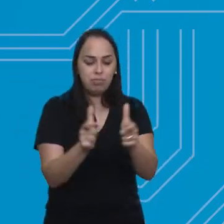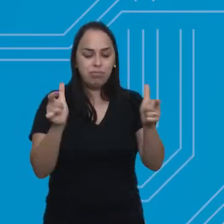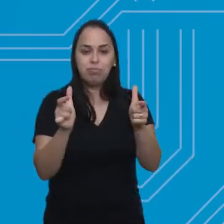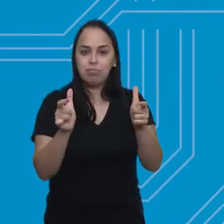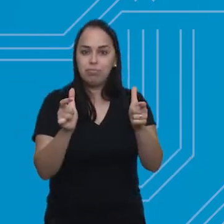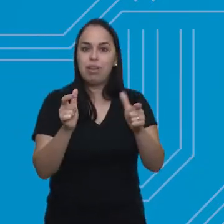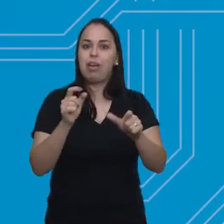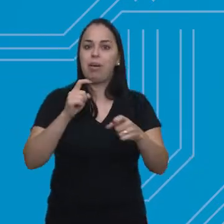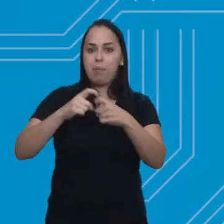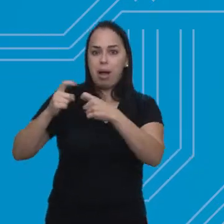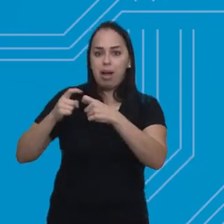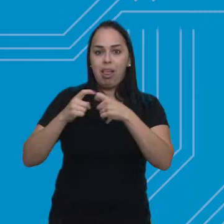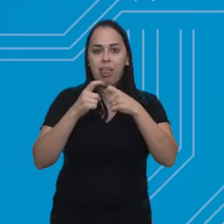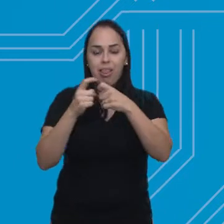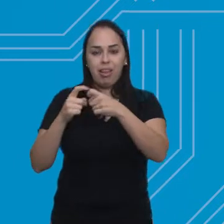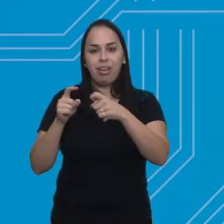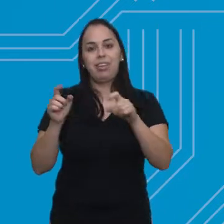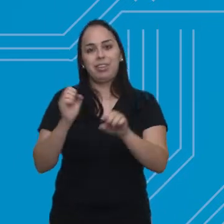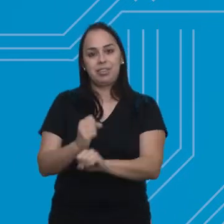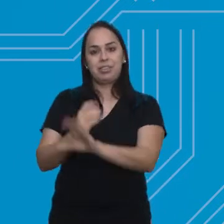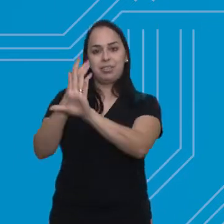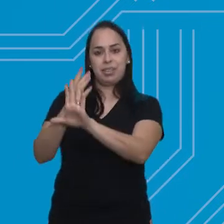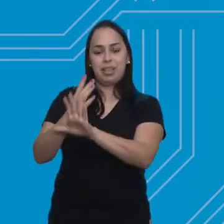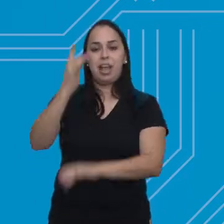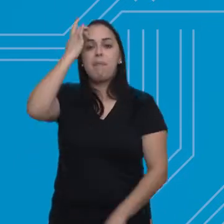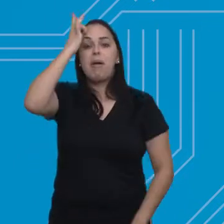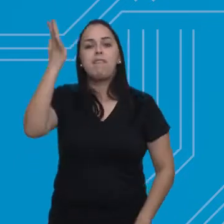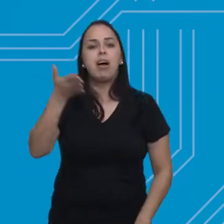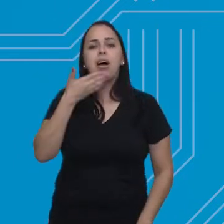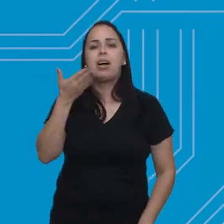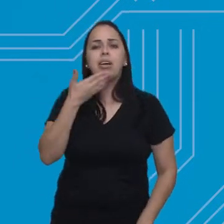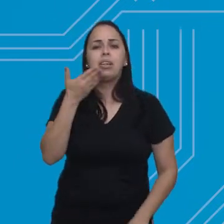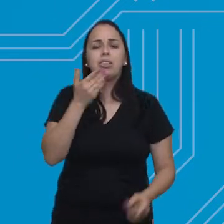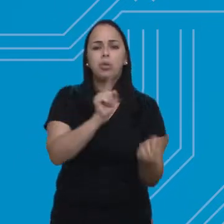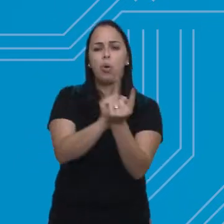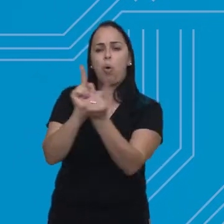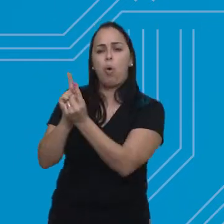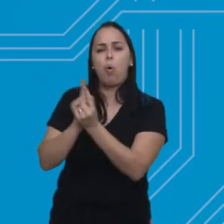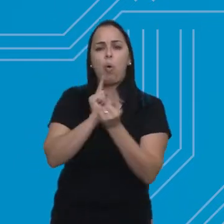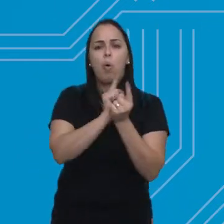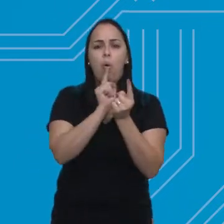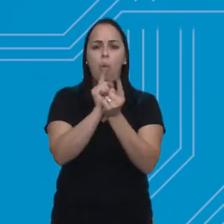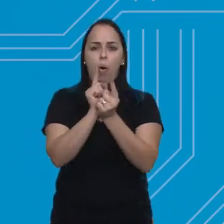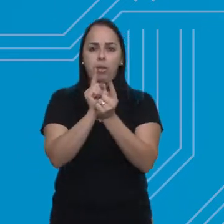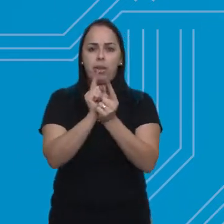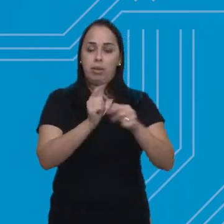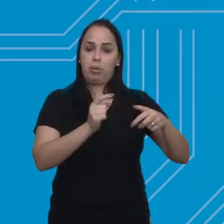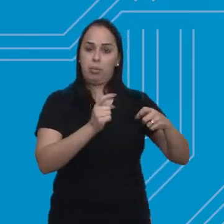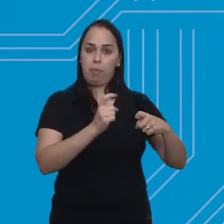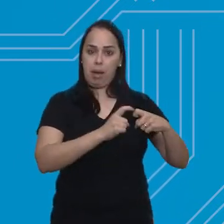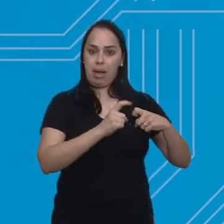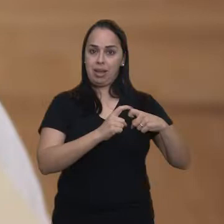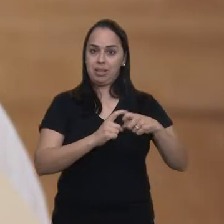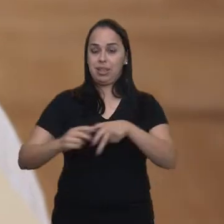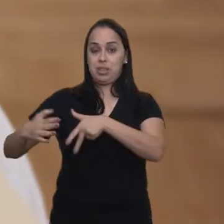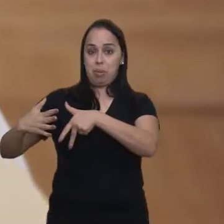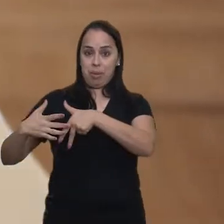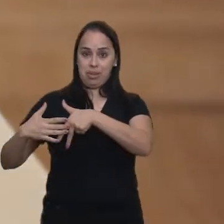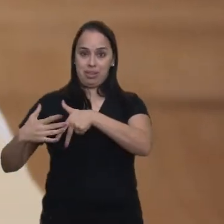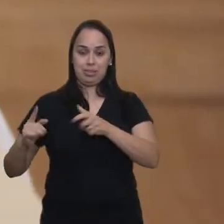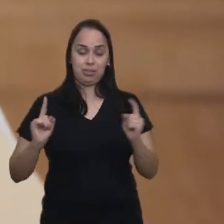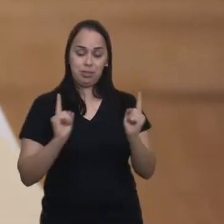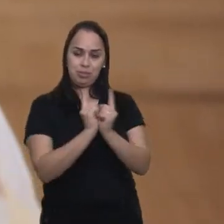rede de saúde do município, já que a matéria pretende facilitar o contato entre o médico e o paciente.